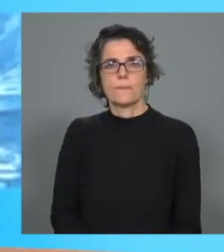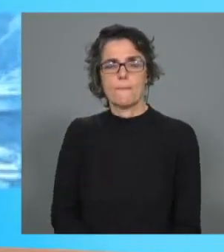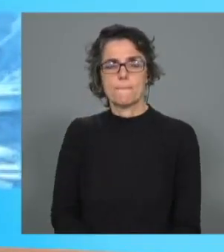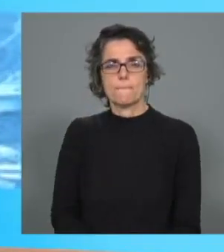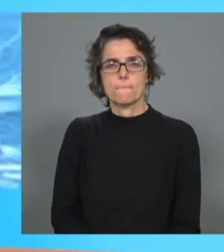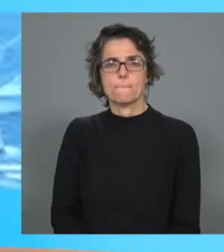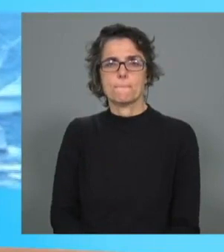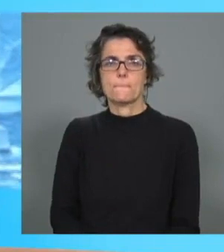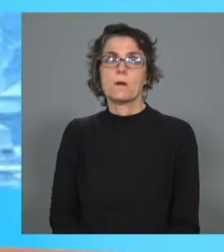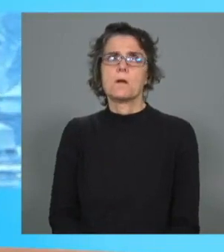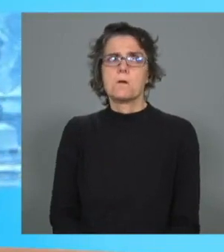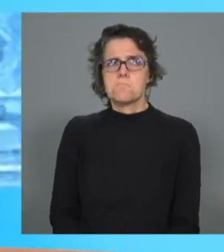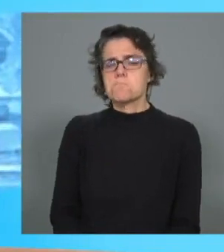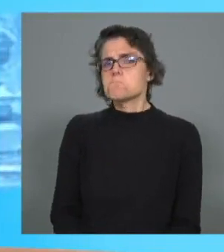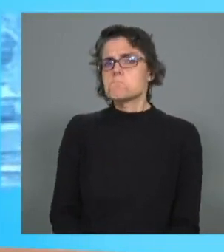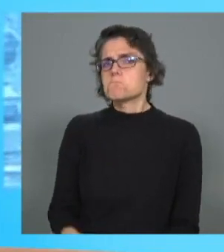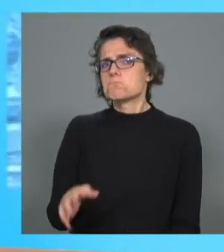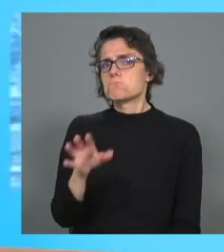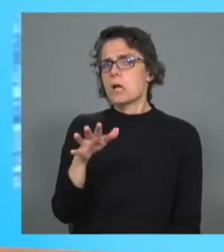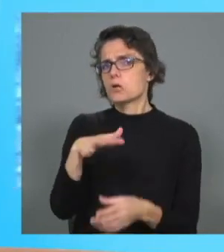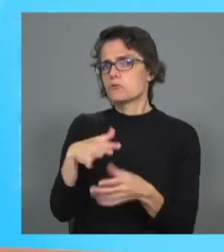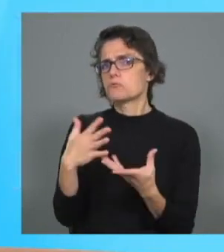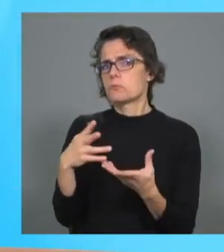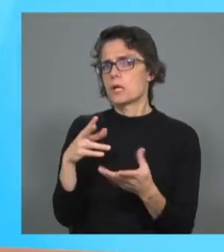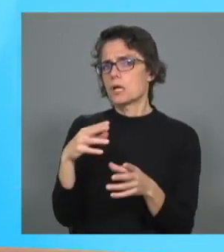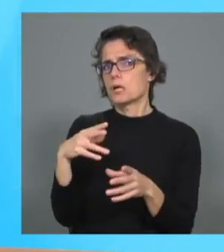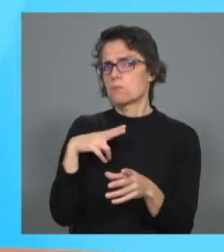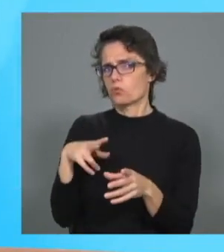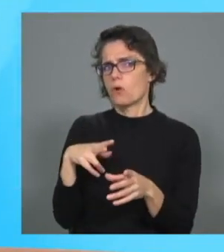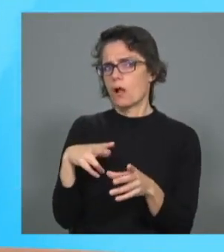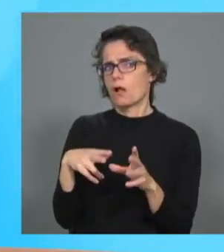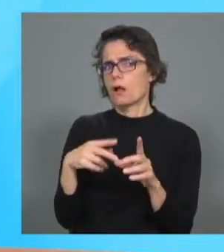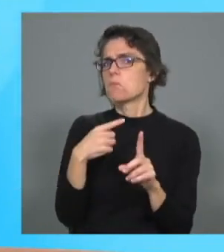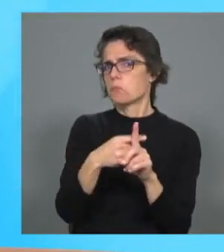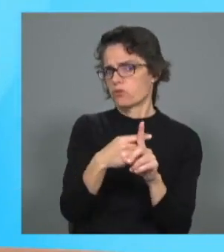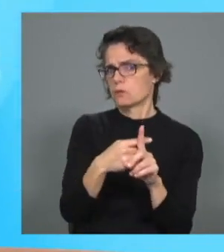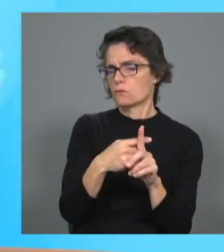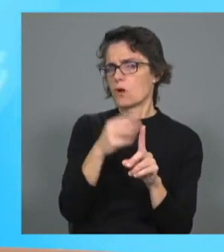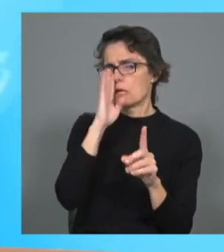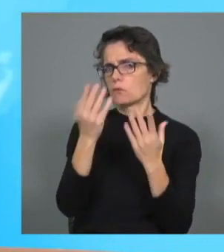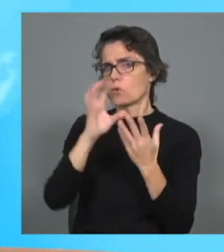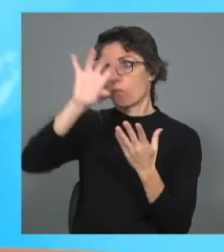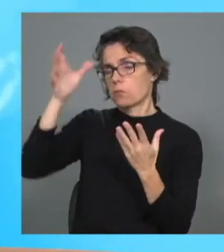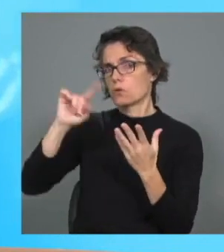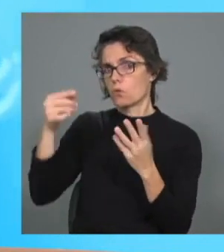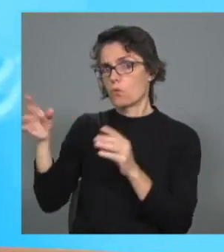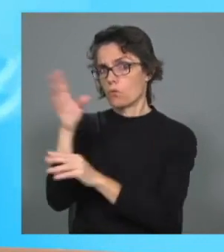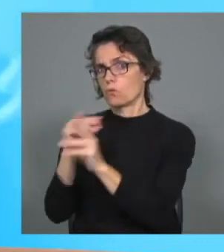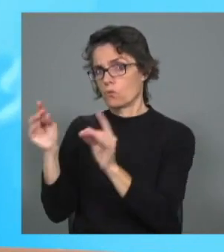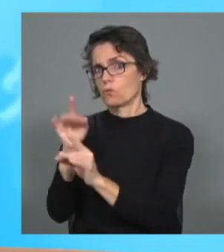Eu daria nota positiva. Eu acho que Portugal, dentro da União Europeia, mesmo assim, é daqueles países que faz força para que as coisas